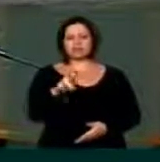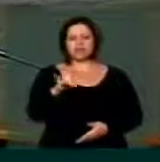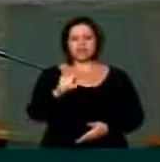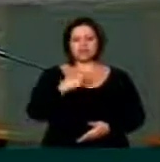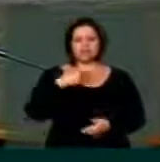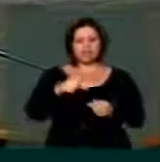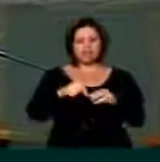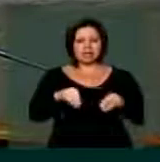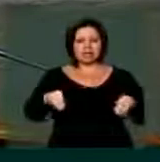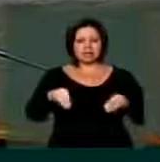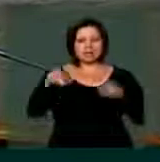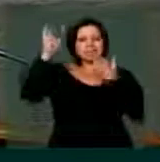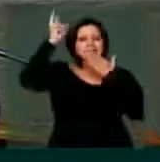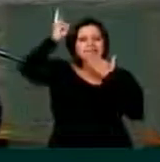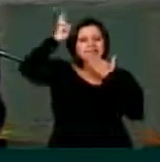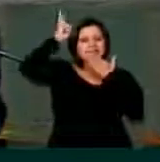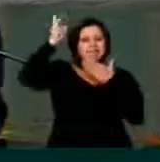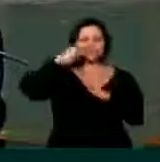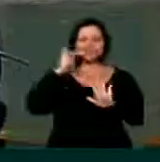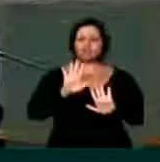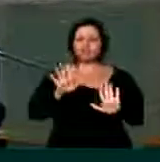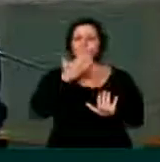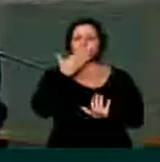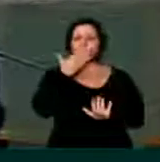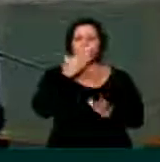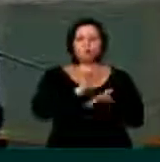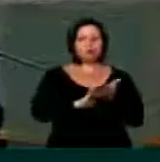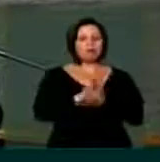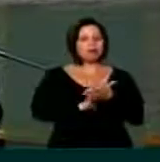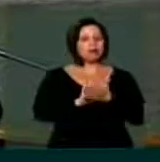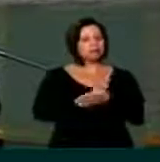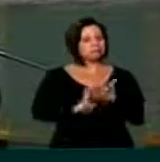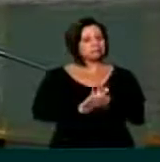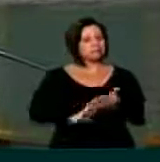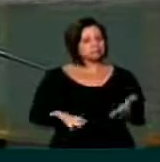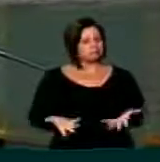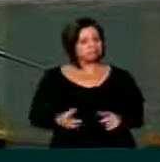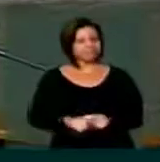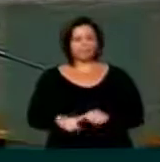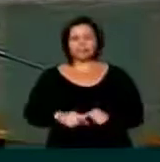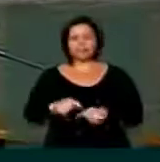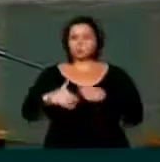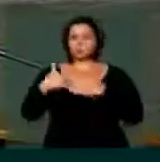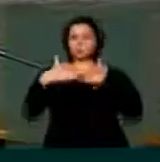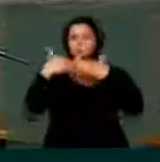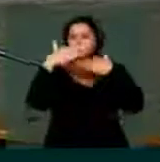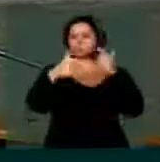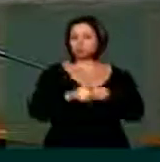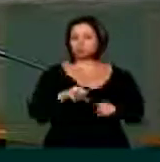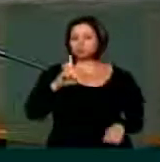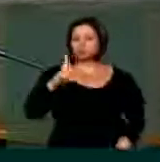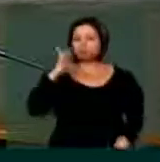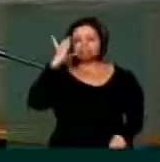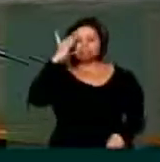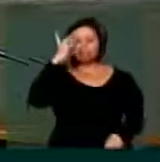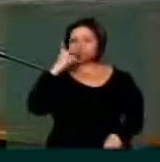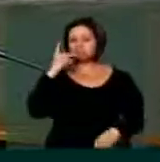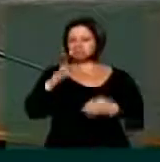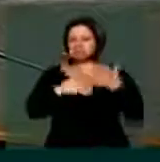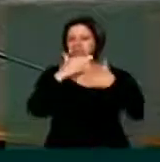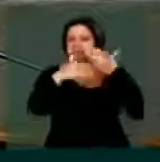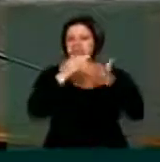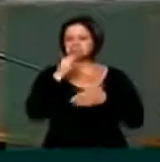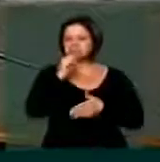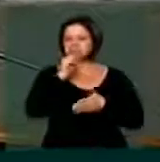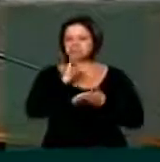terras indígenas, né? Onde um modelo predomina e não se avança. Dilma mesmo não avançou em nada na